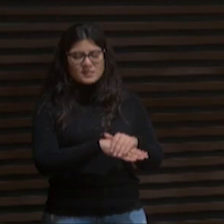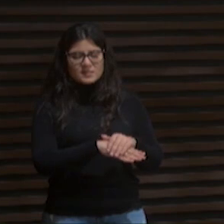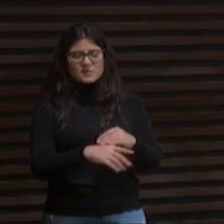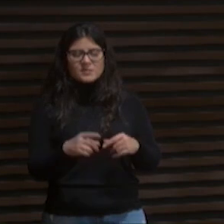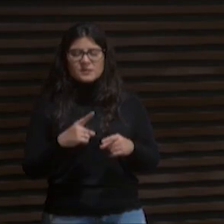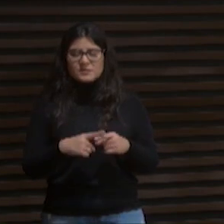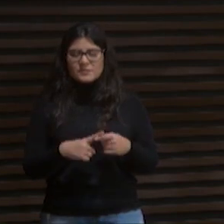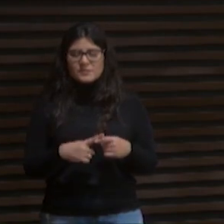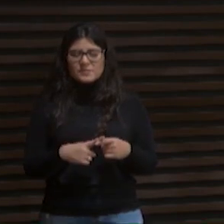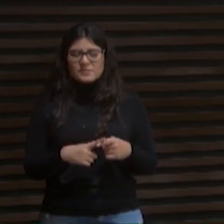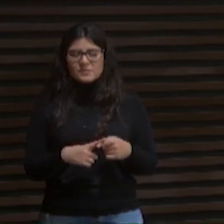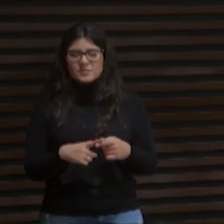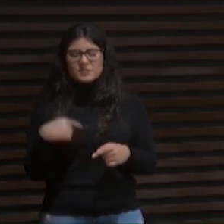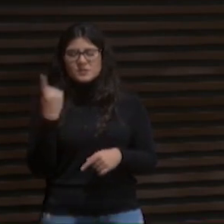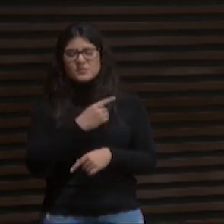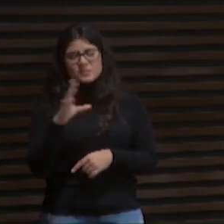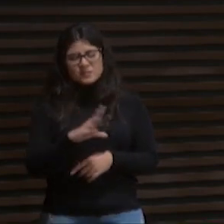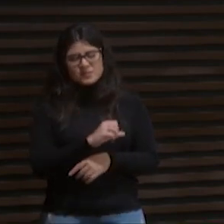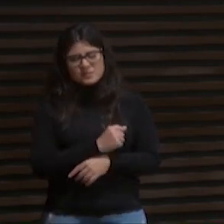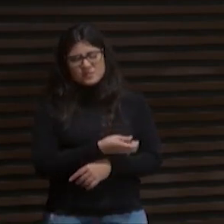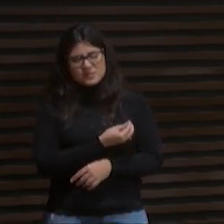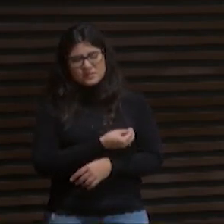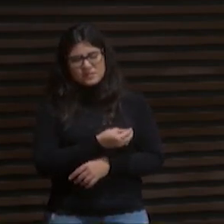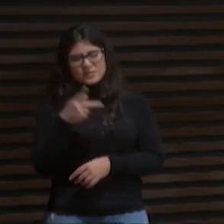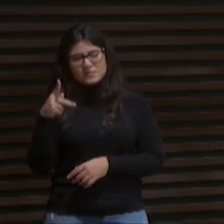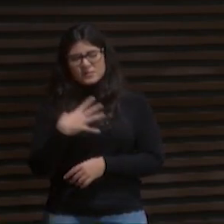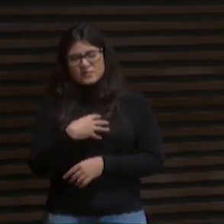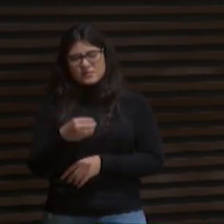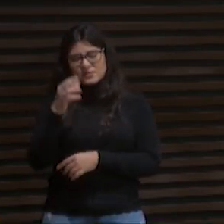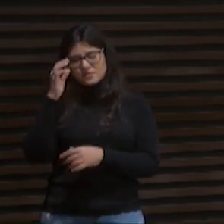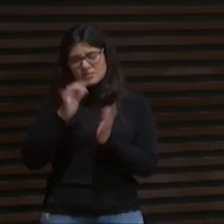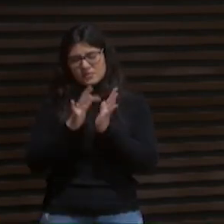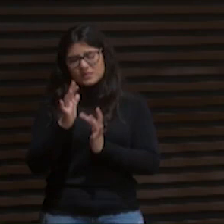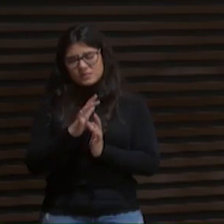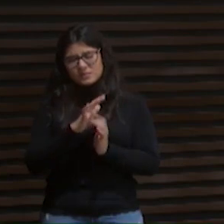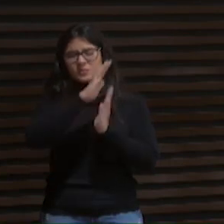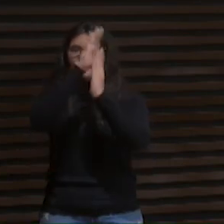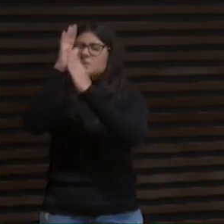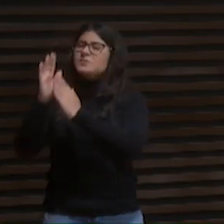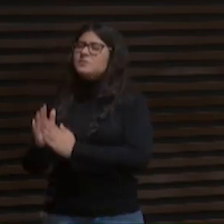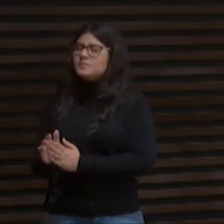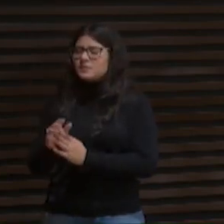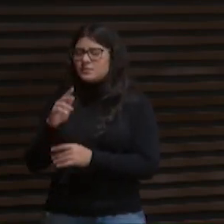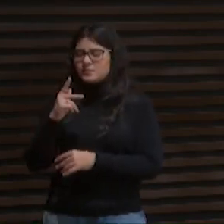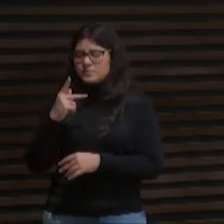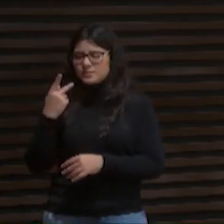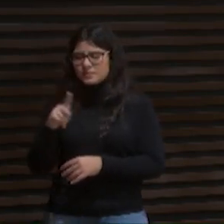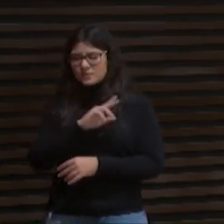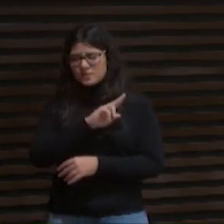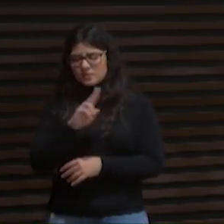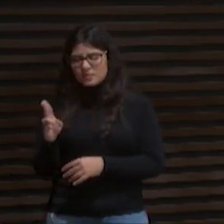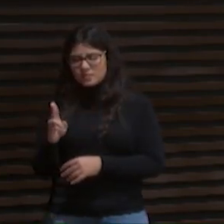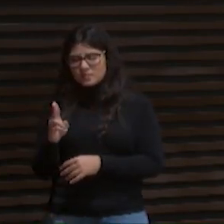porque nós amamos a vinda do Teu Filho Jesus. Louvado seja o Teu